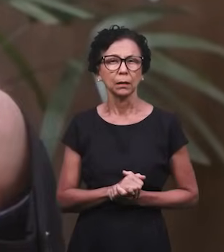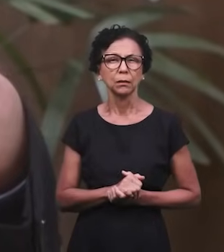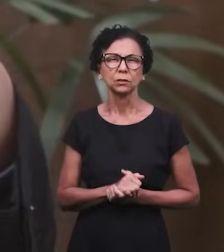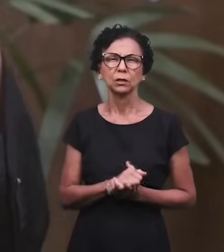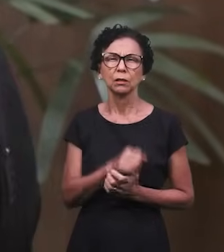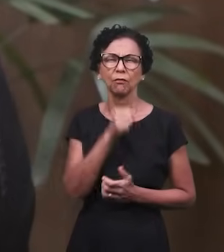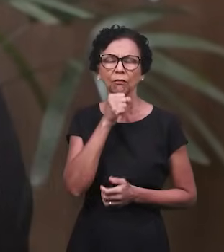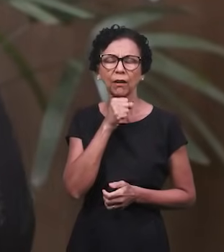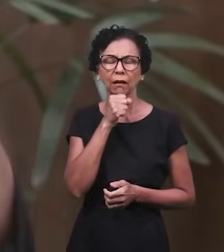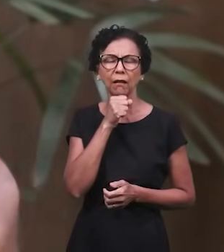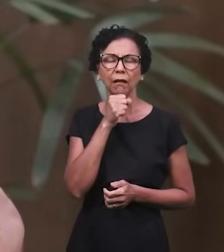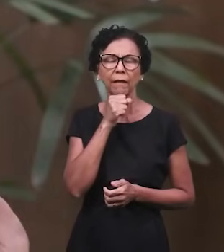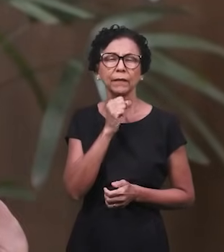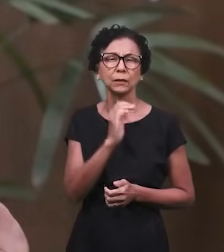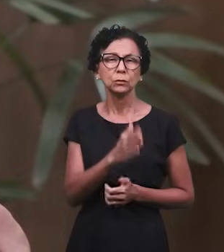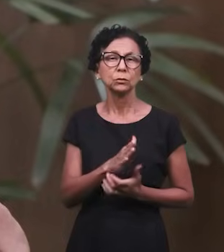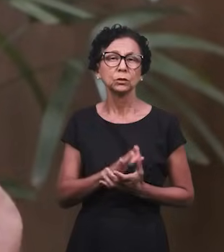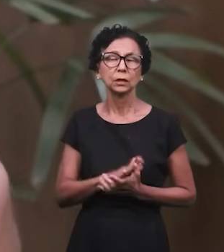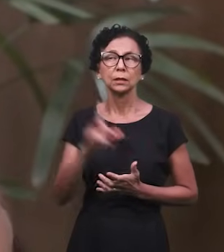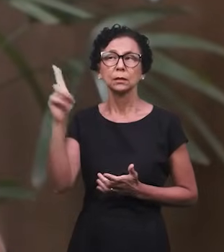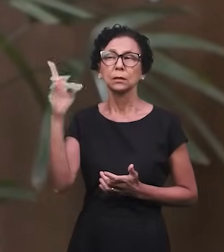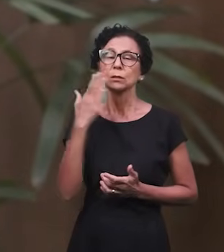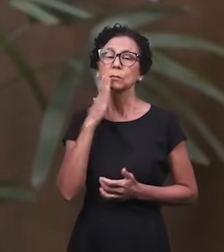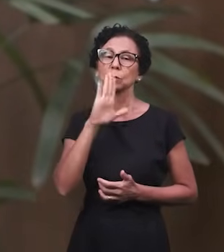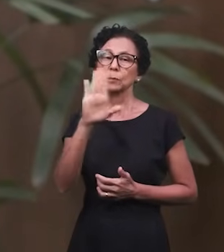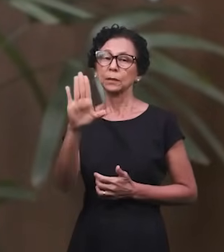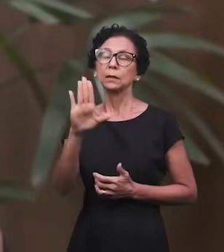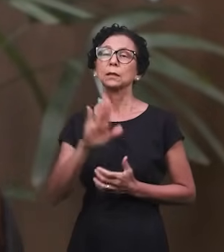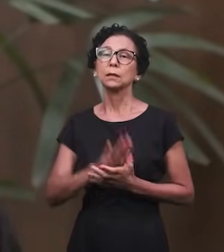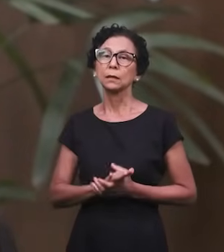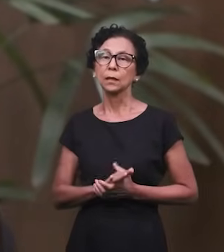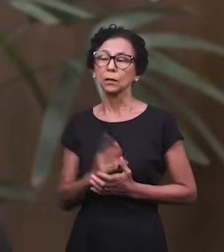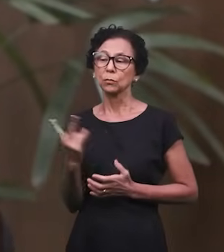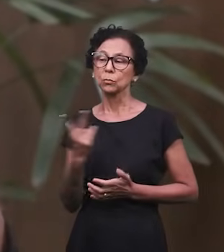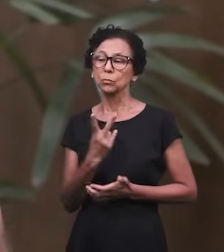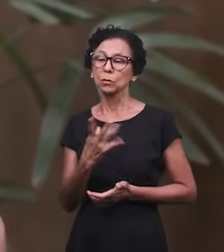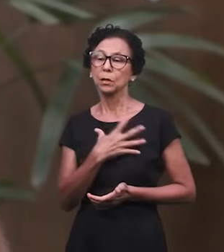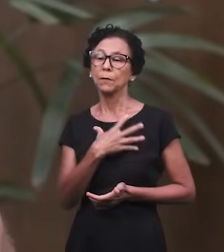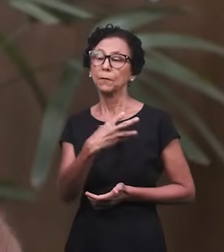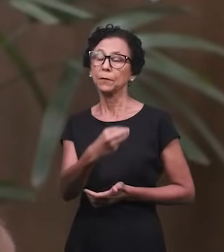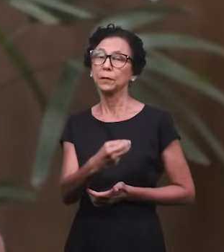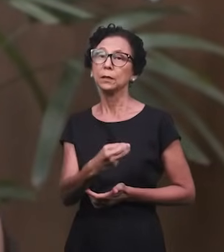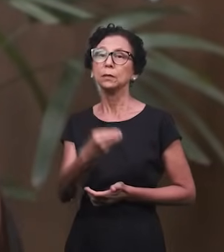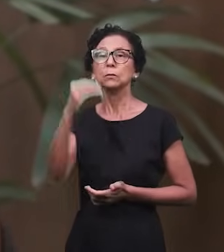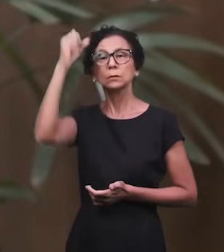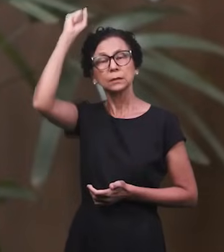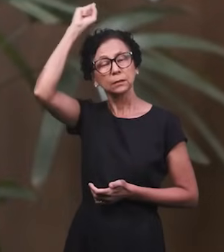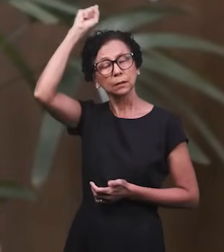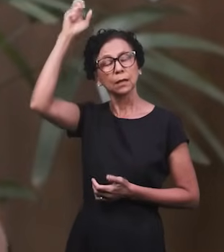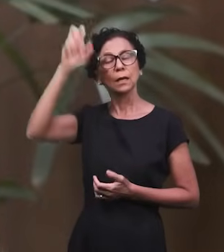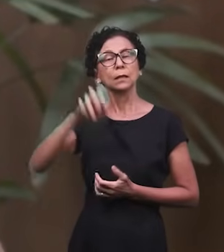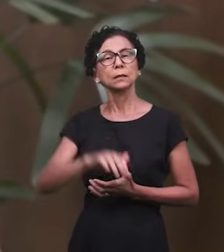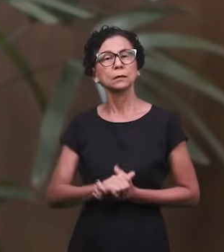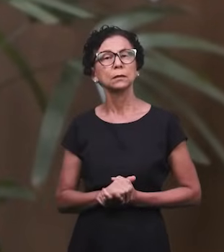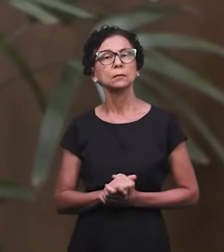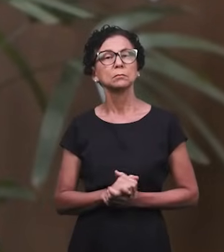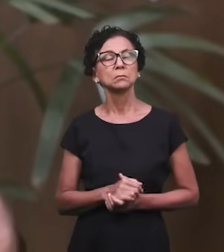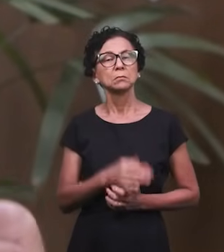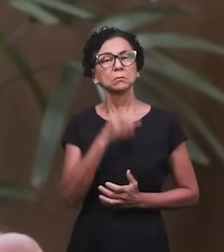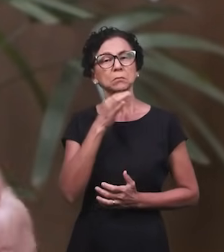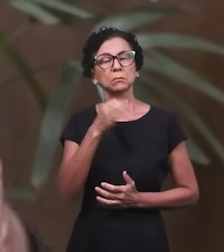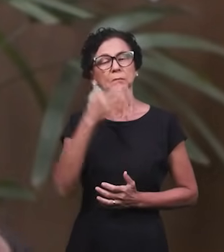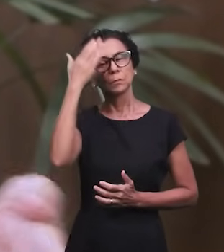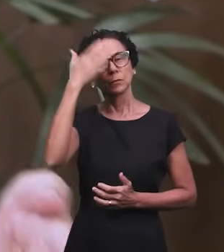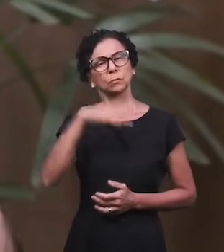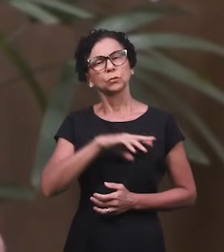mas a atitude de Abraão para com Sara foi especial é uma das melhores e maiores demonstração